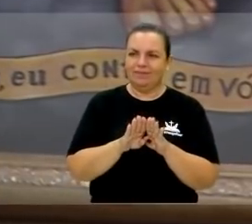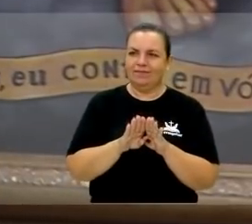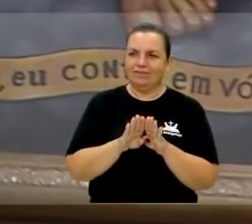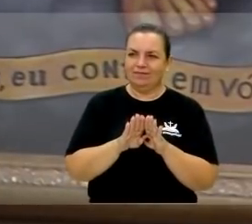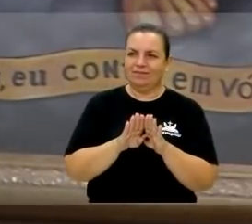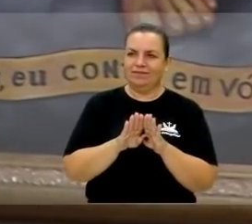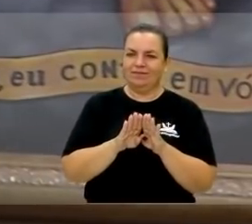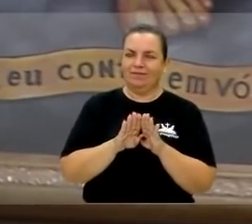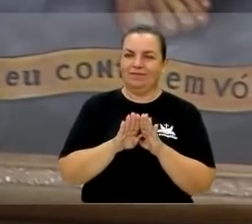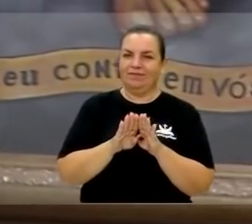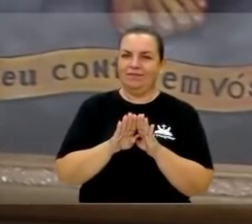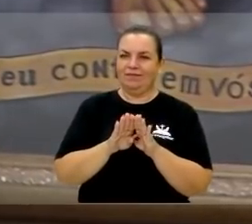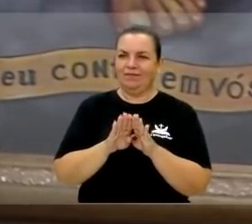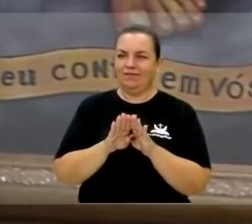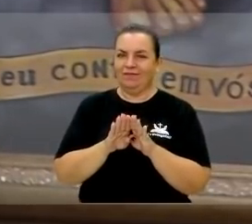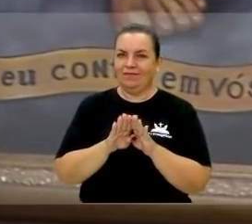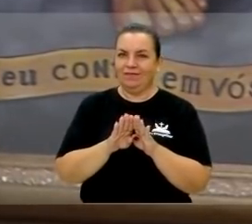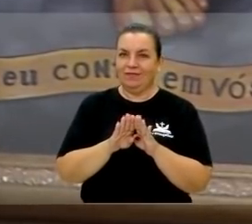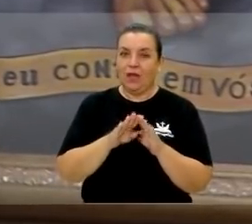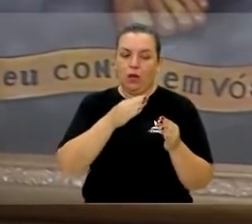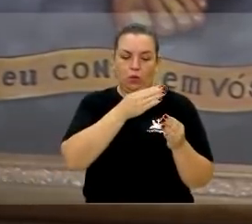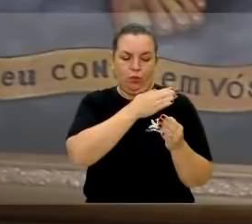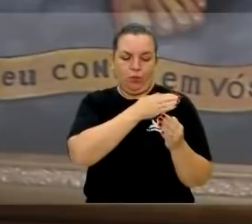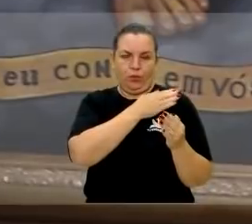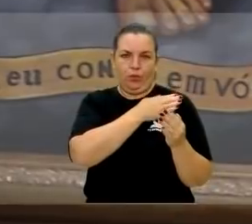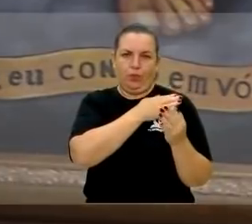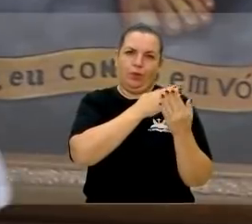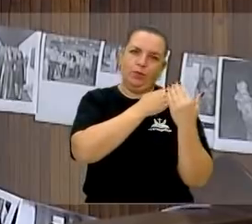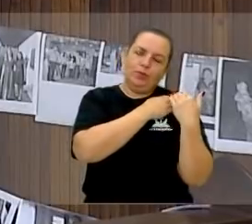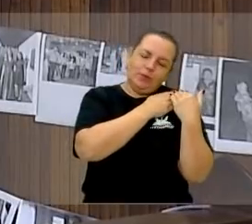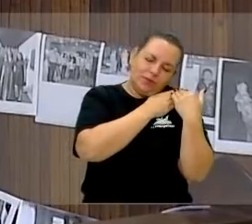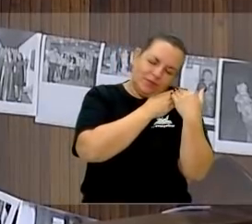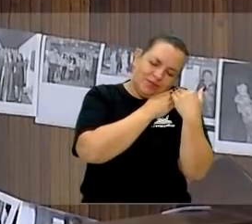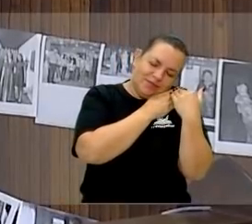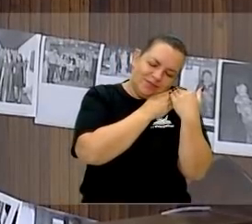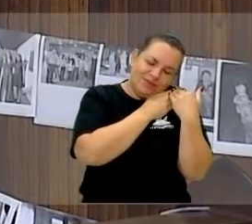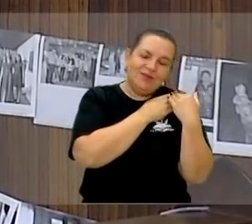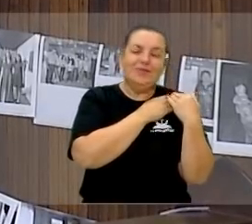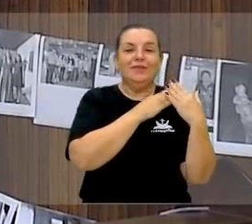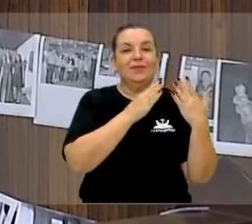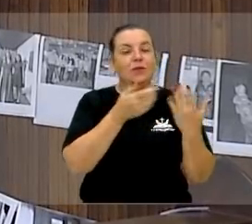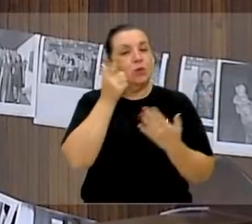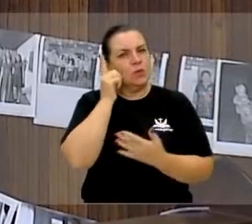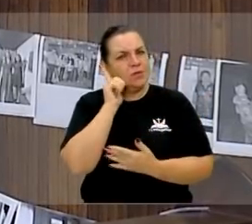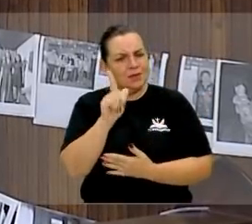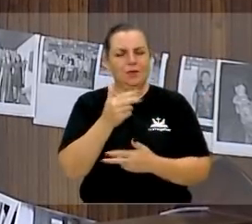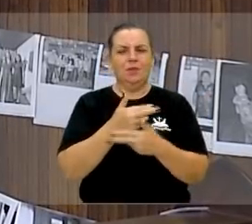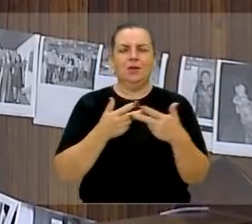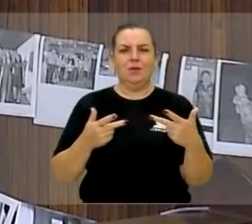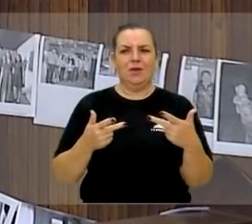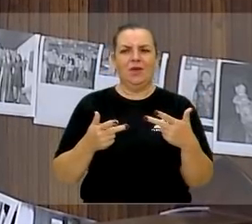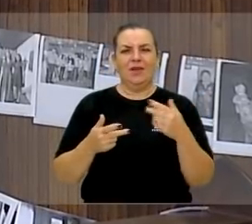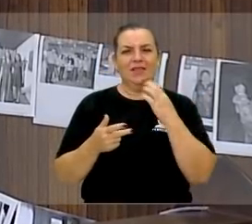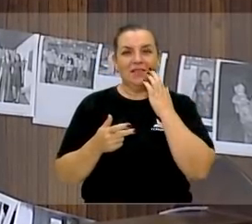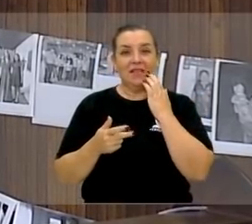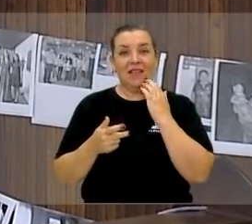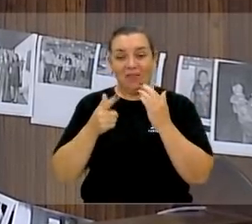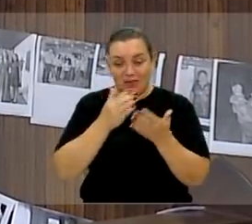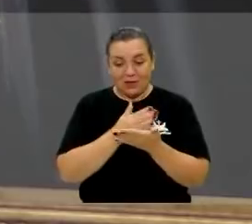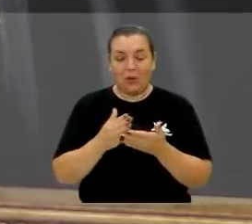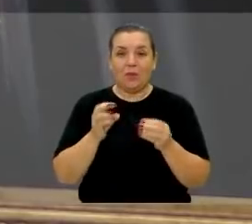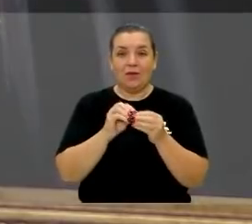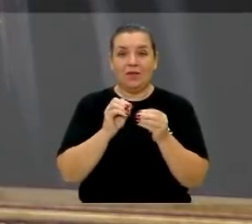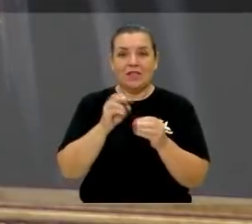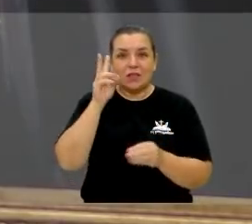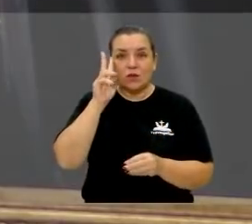dos ombros dados, das conquistas feitas. Você começa a fazer história com a outra